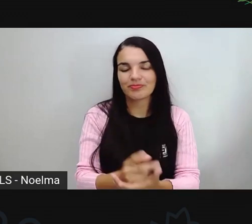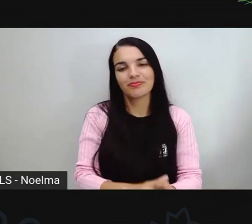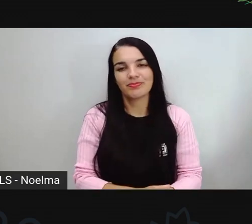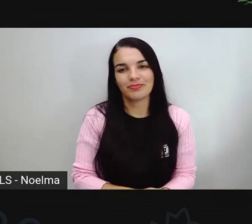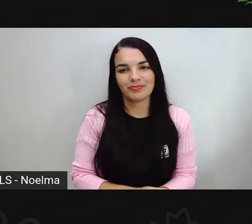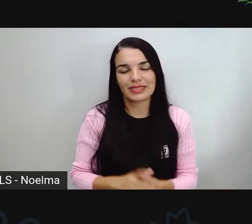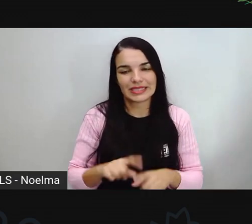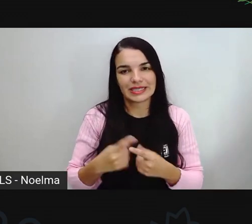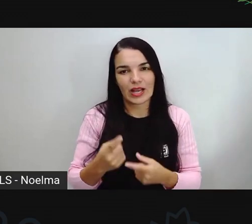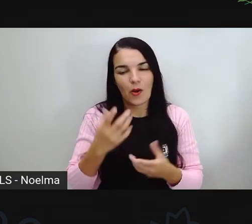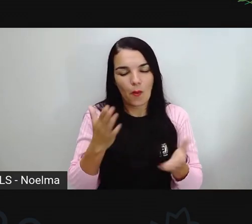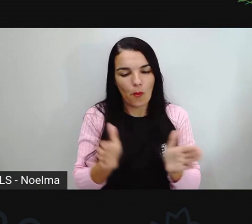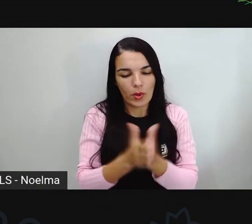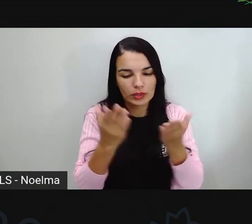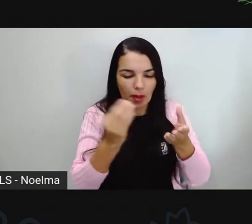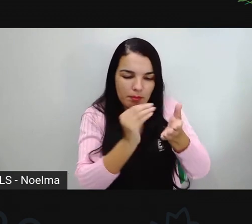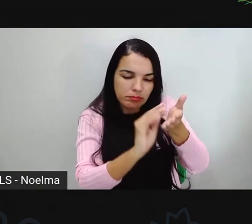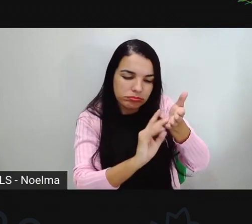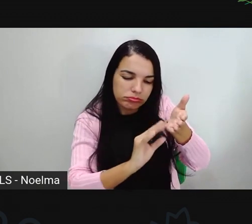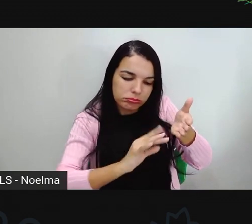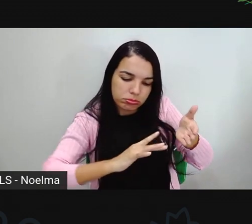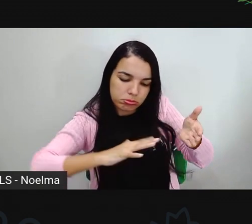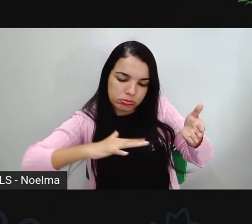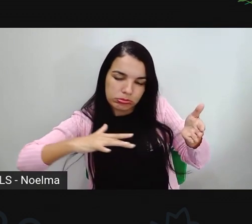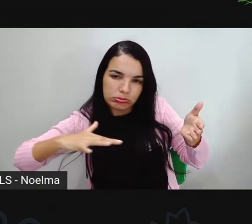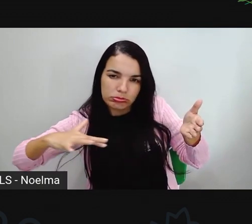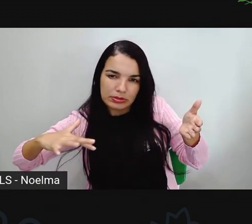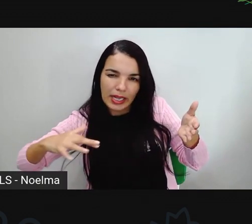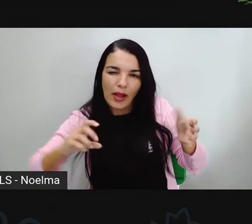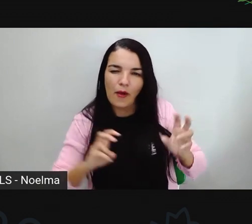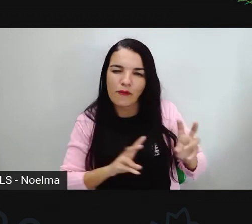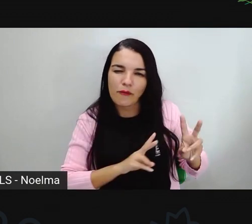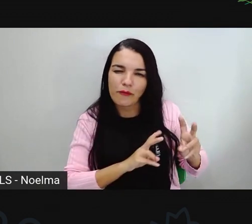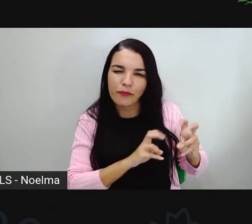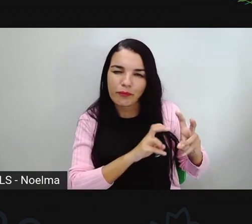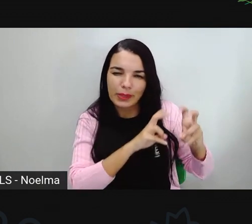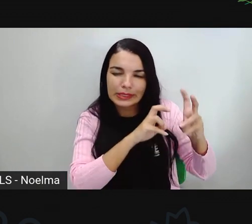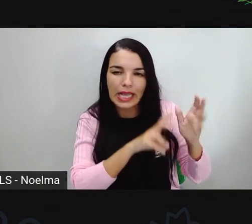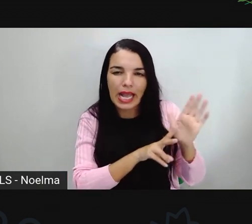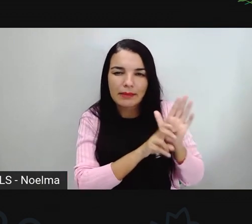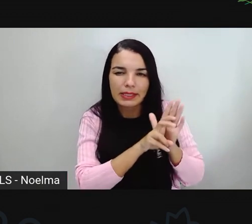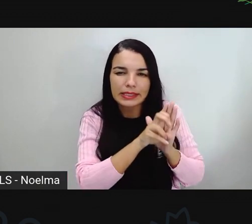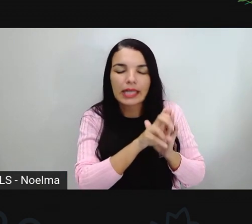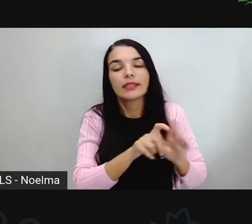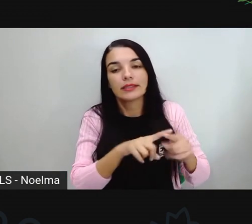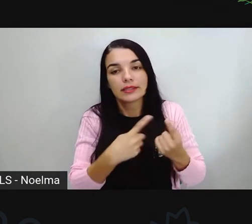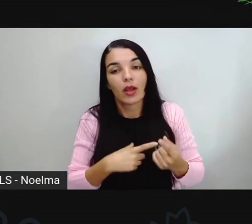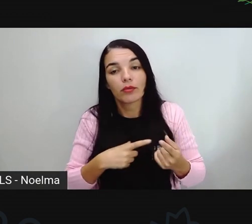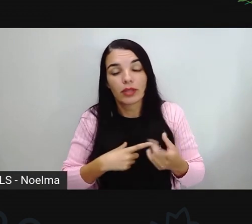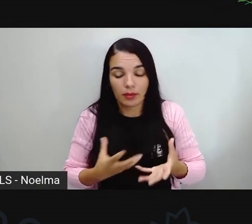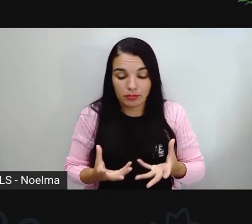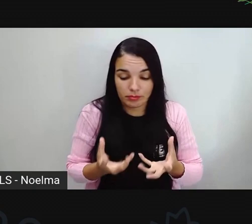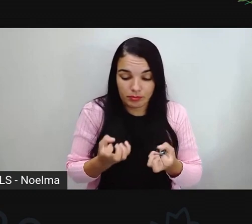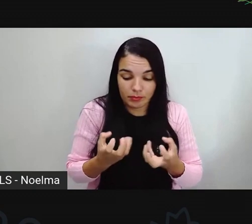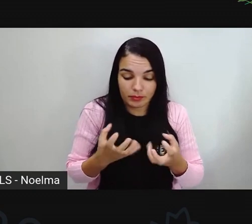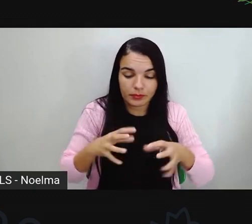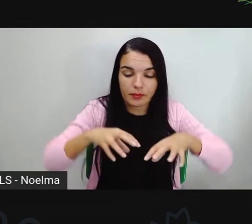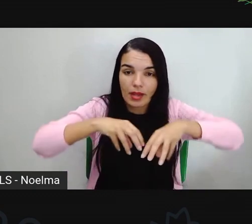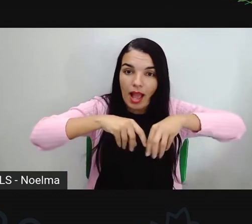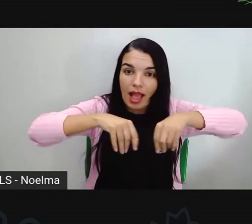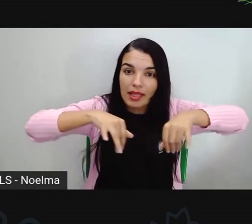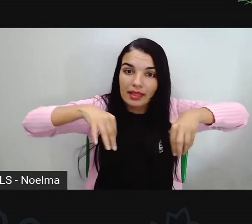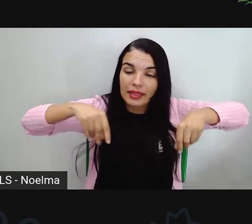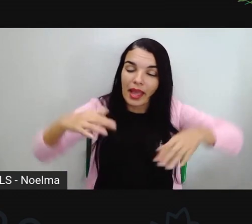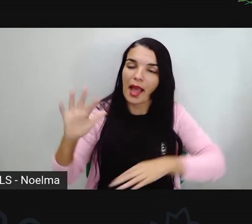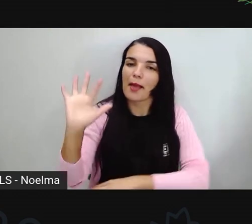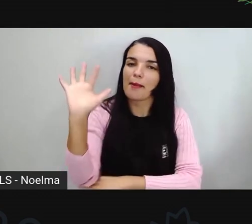decompositores, que são os fungos e as bactérias, vão decompor esse organismo, e esse organismo vai servir de adubo para o solo, para o desenvolvimento da